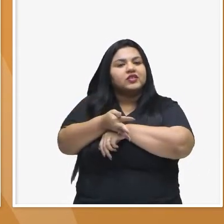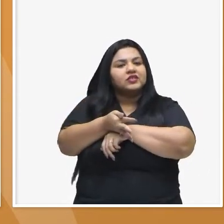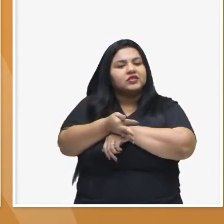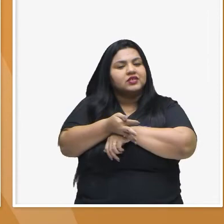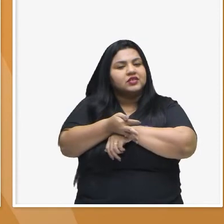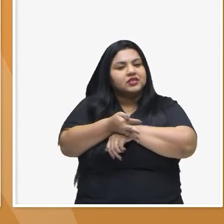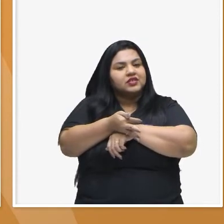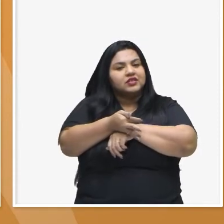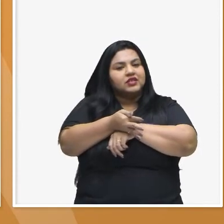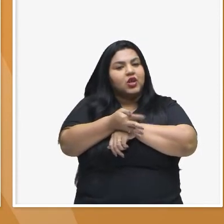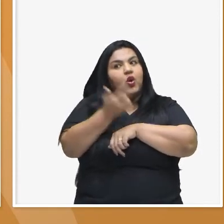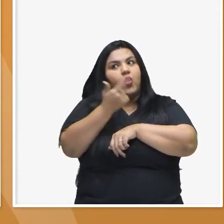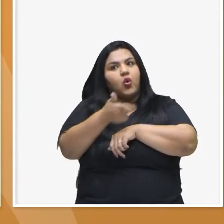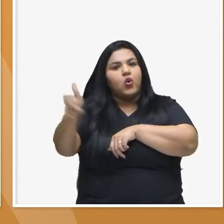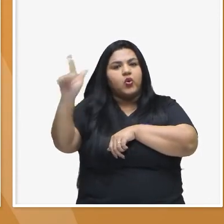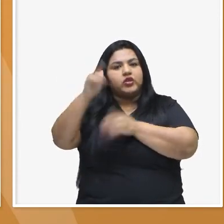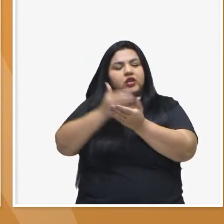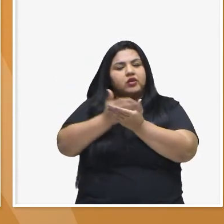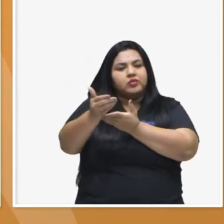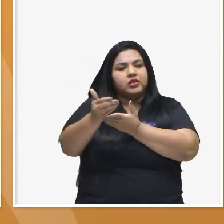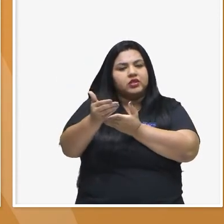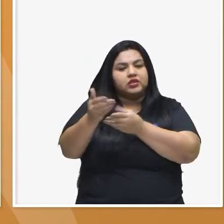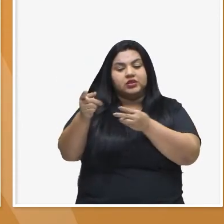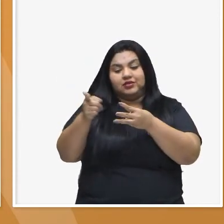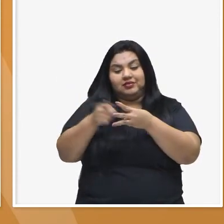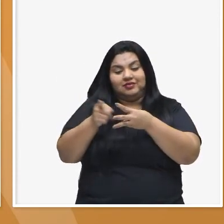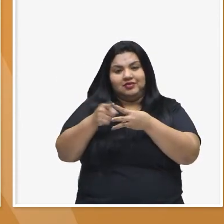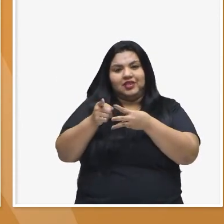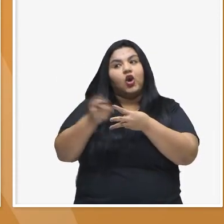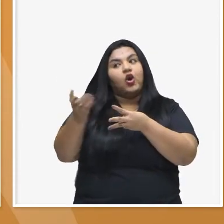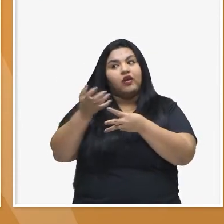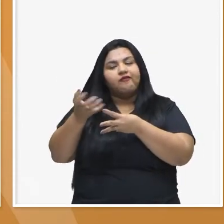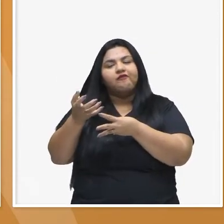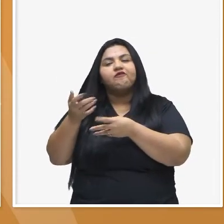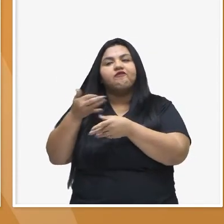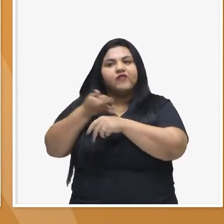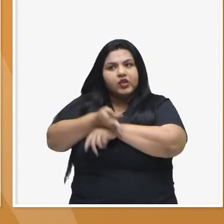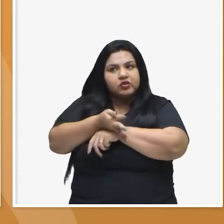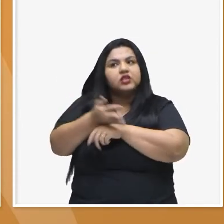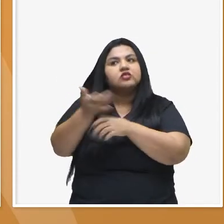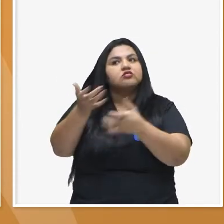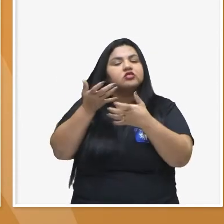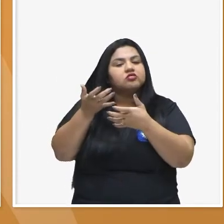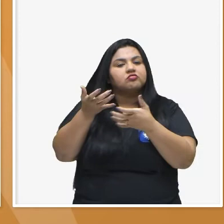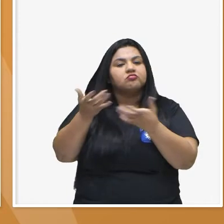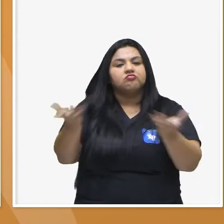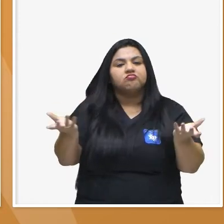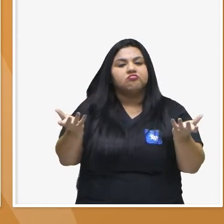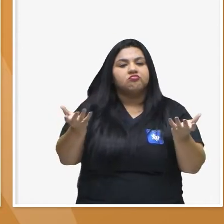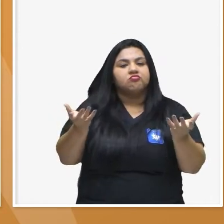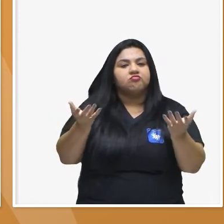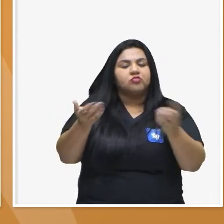outra tese. Agora eu quero fazer a faculdade. Eu quero ser, né,